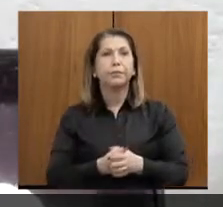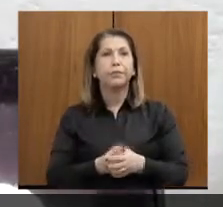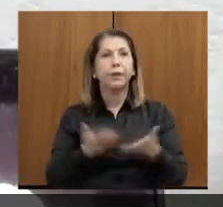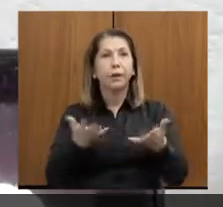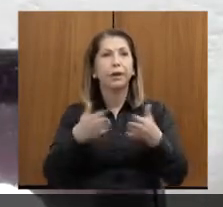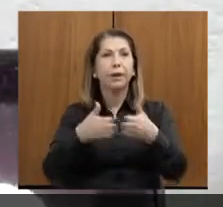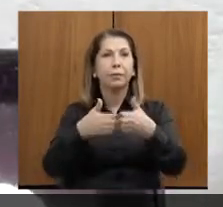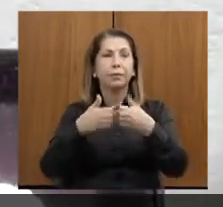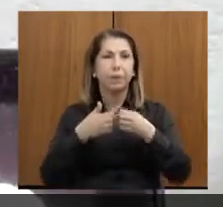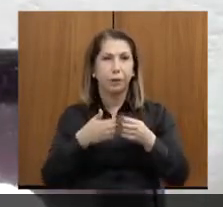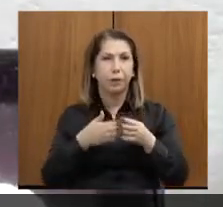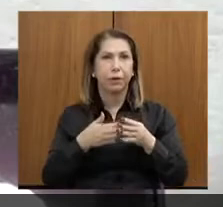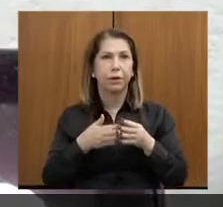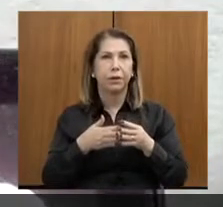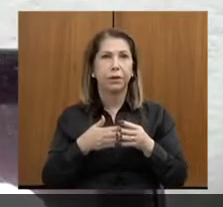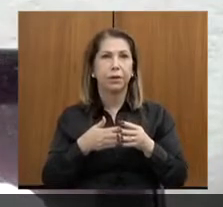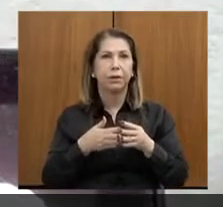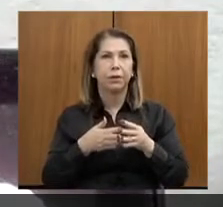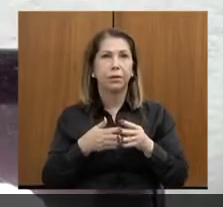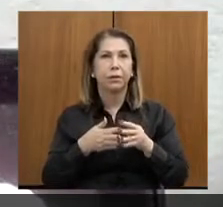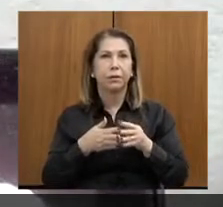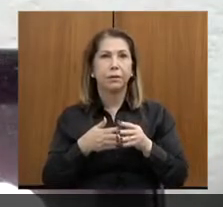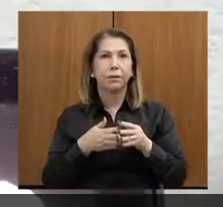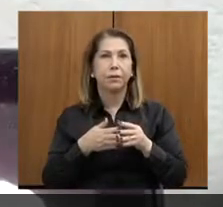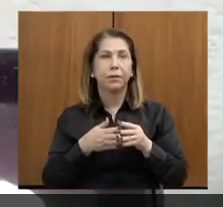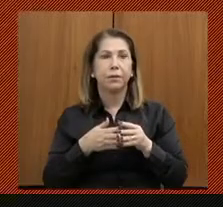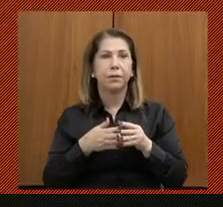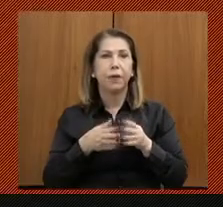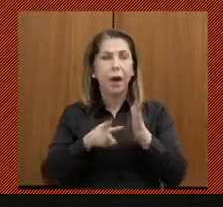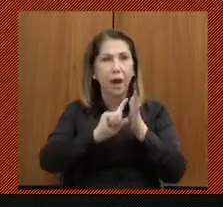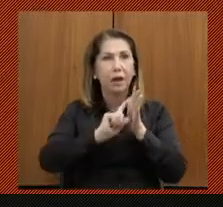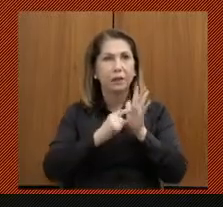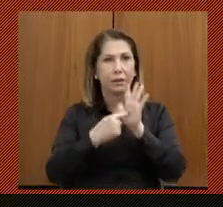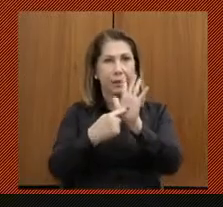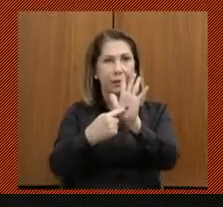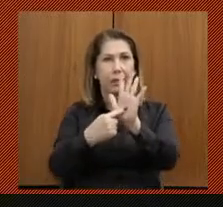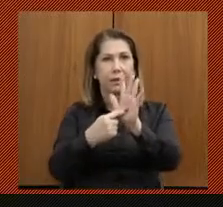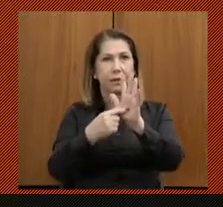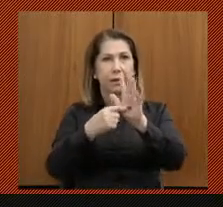se for possível a restituição do da apresentação